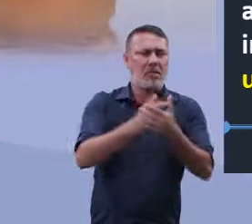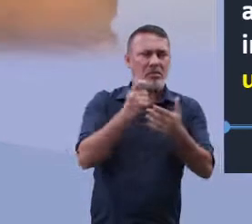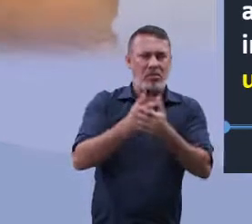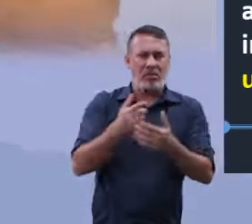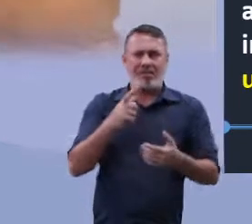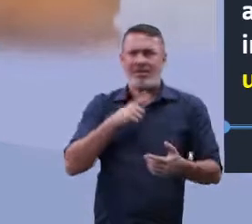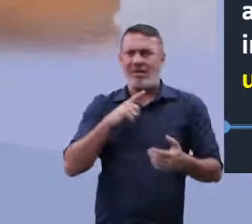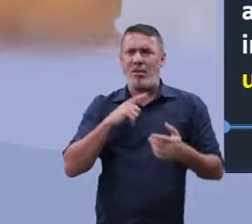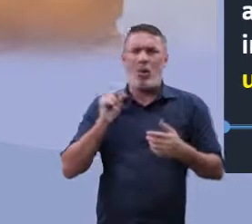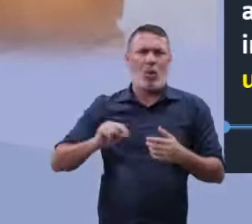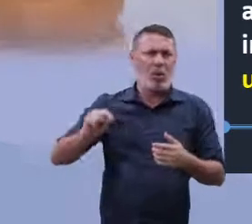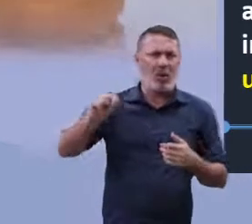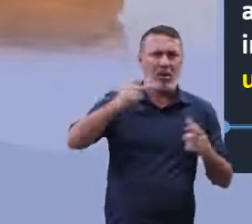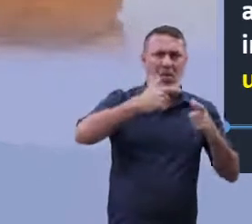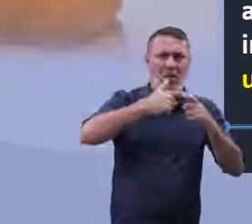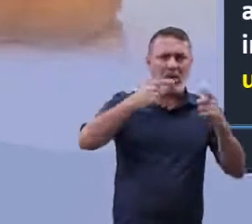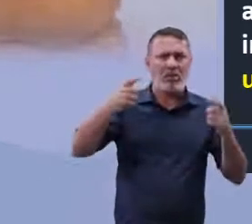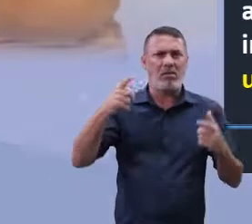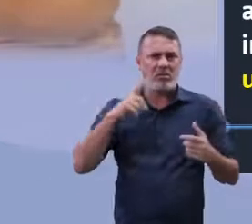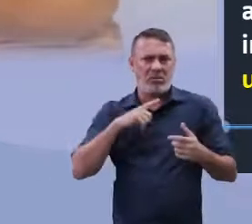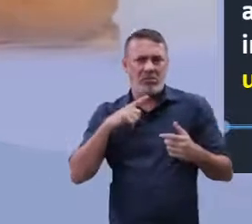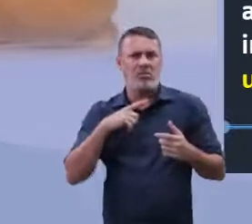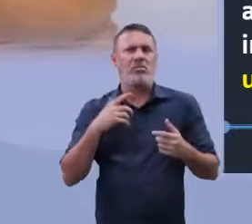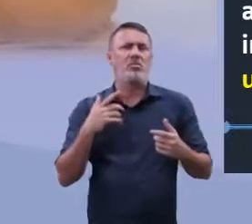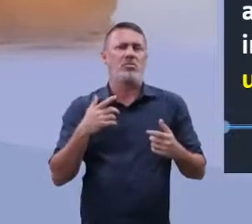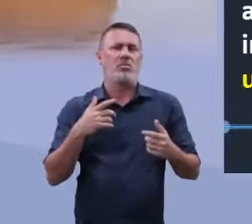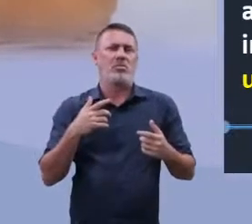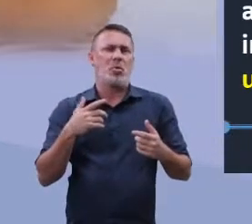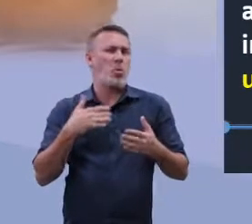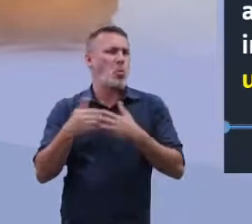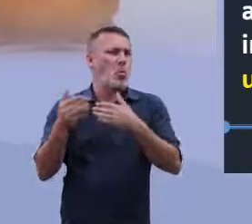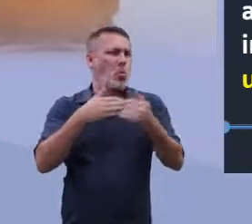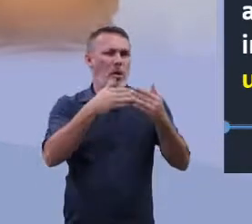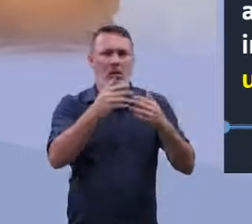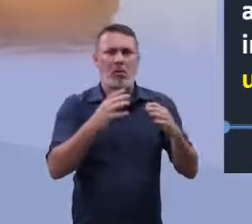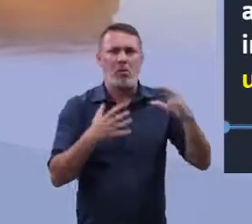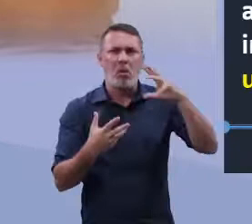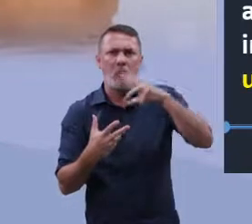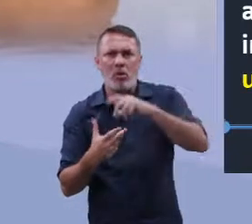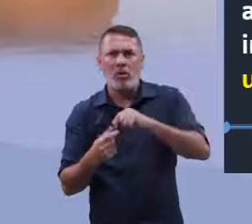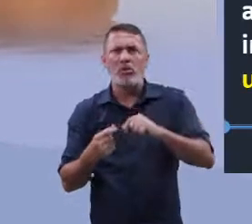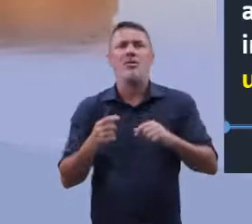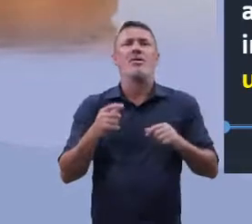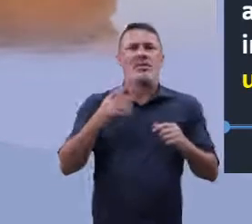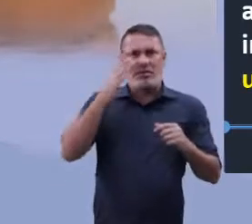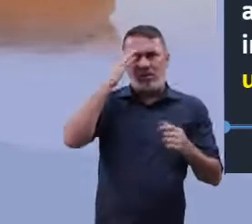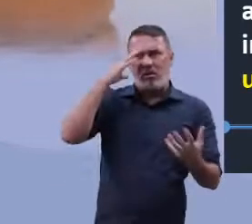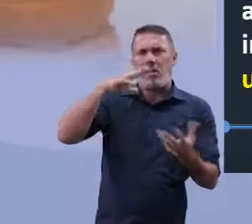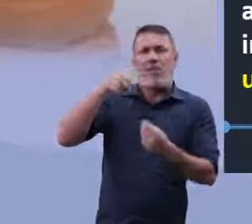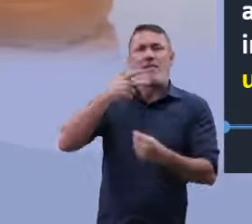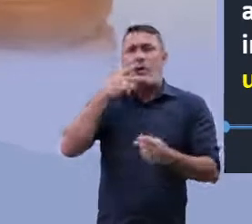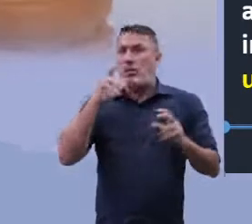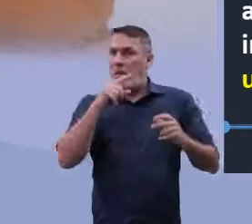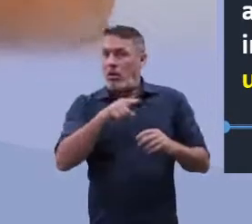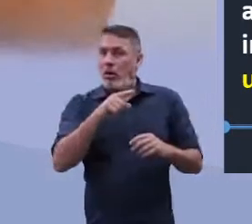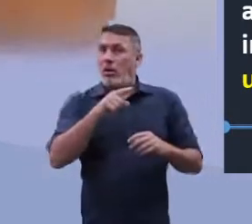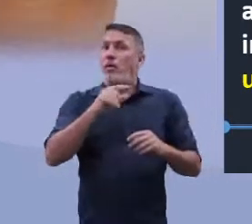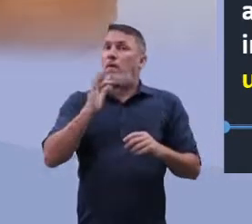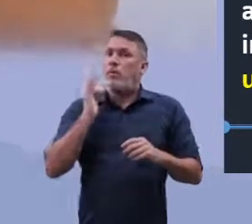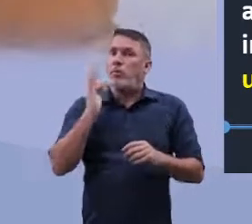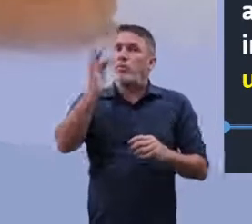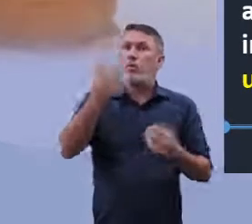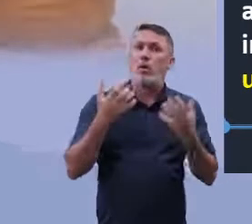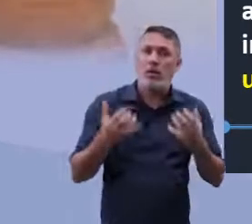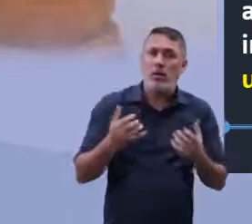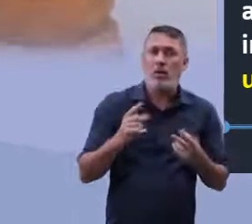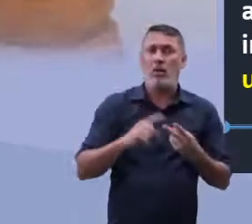midiático, isso aí falou em todos os lugares, teve coberturas, né, esplêndidas em todos os lugares do mundo, falaram sobre essa ideia.